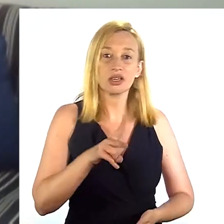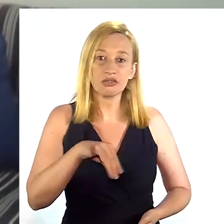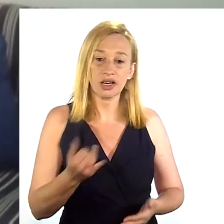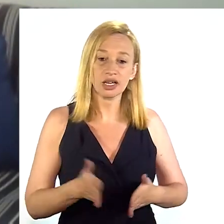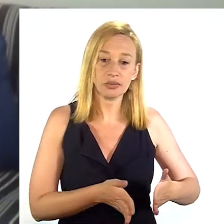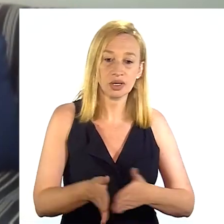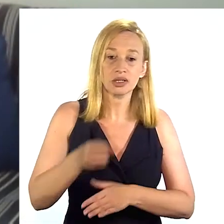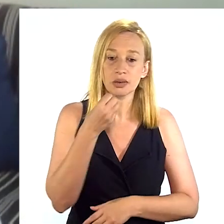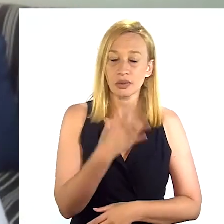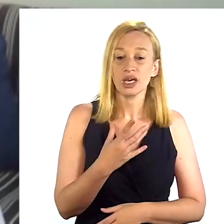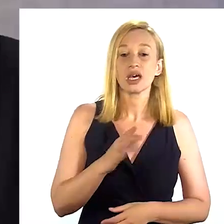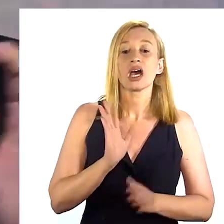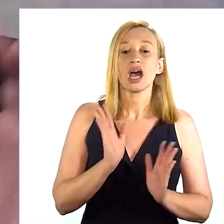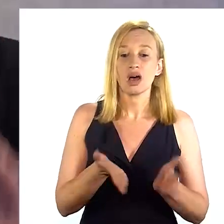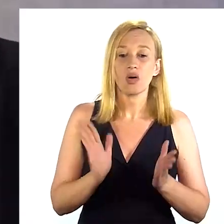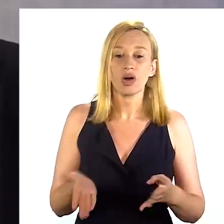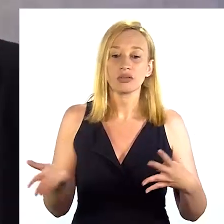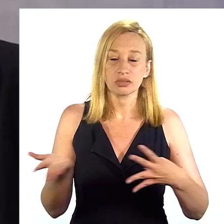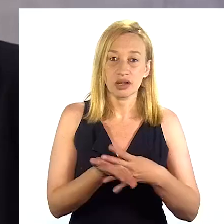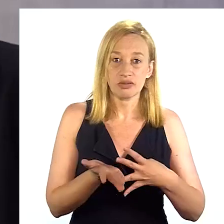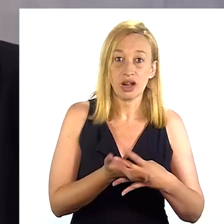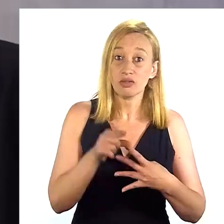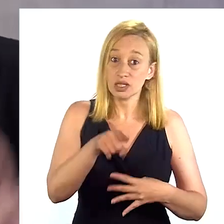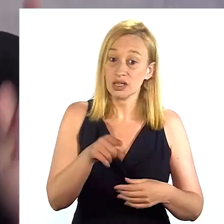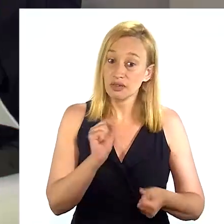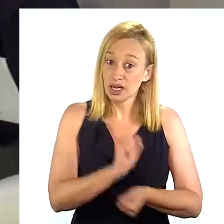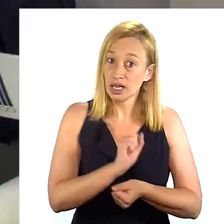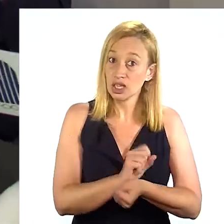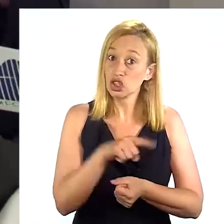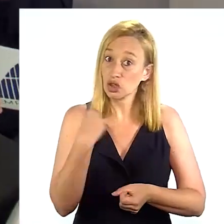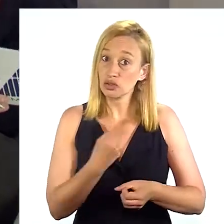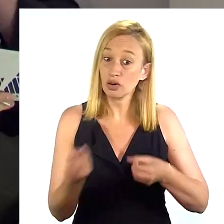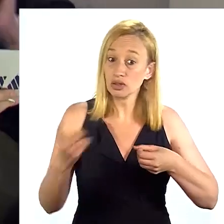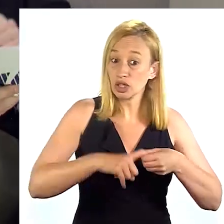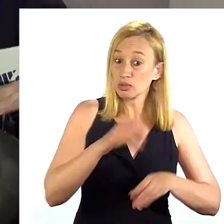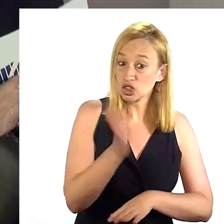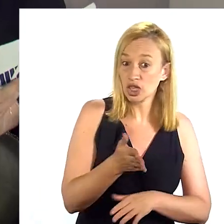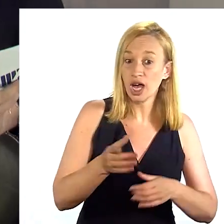que eu acho que vai caminhando bem. A gente vai fazer um rápido intervalo e você